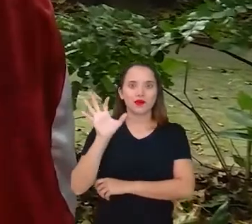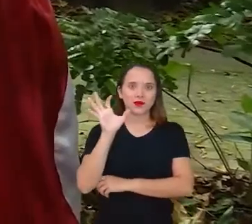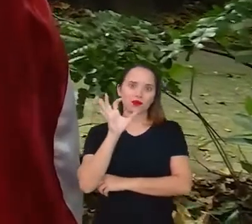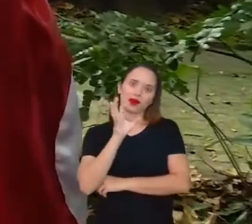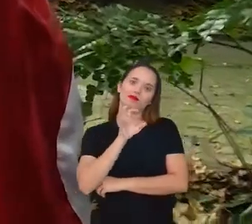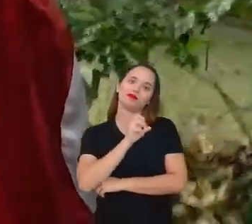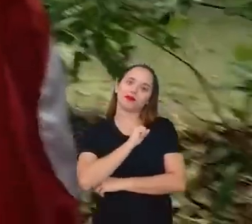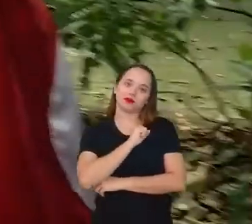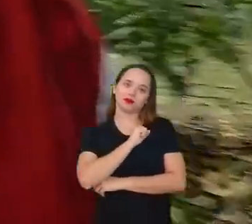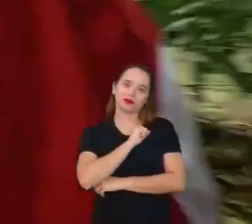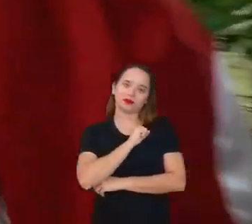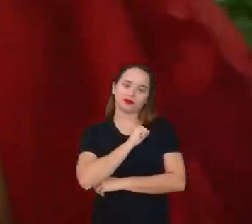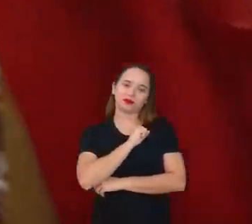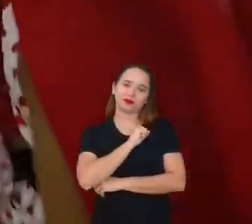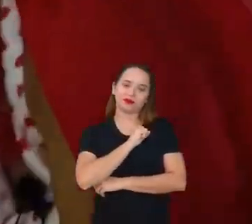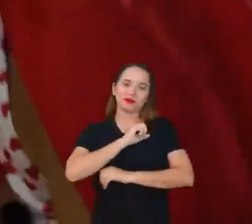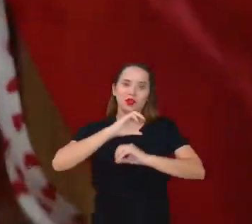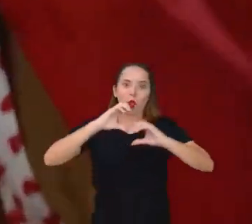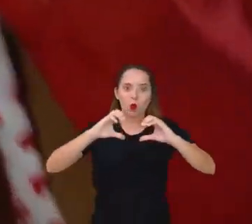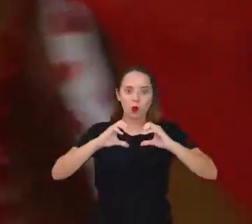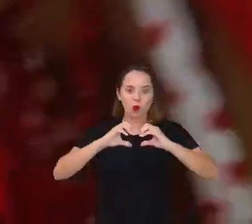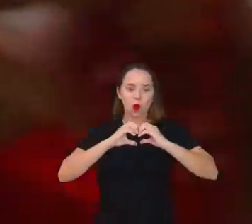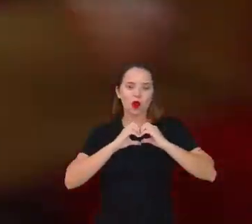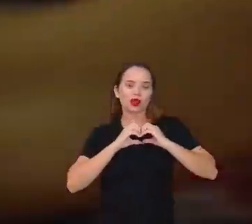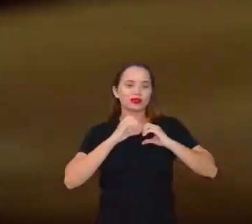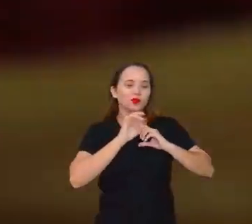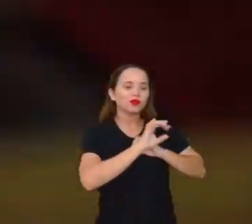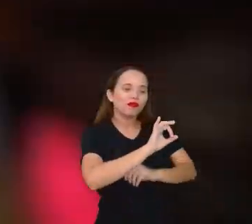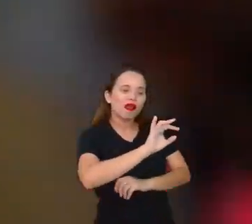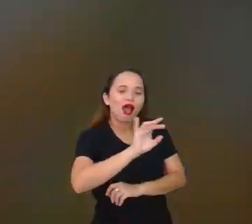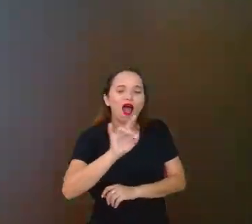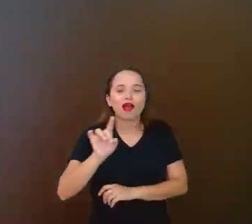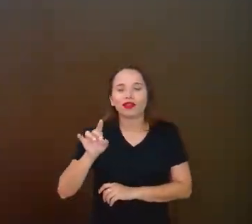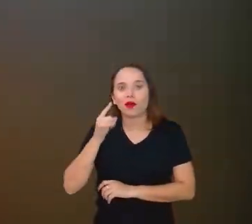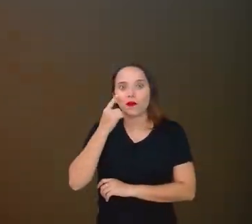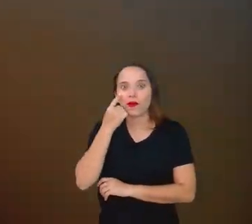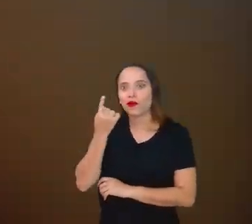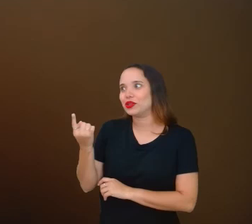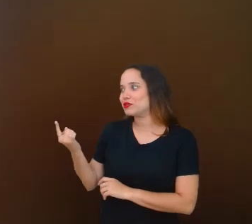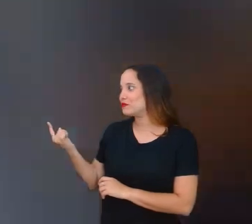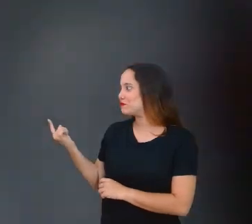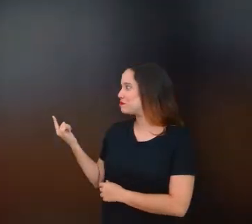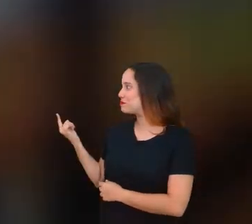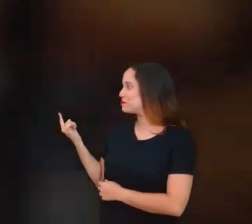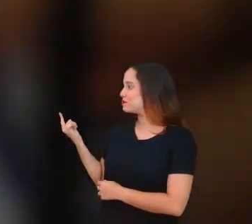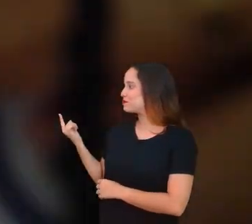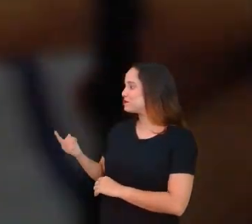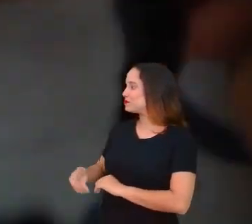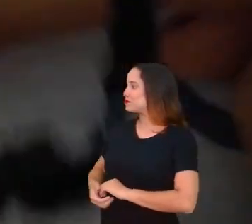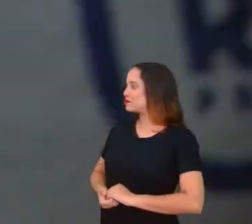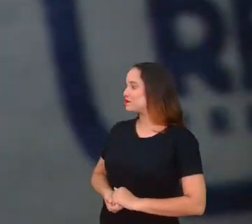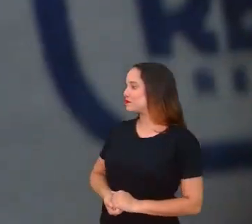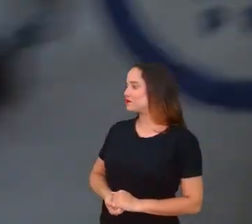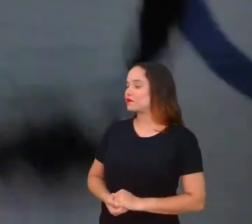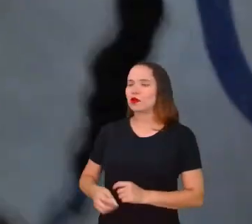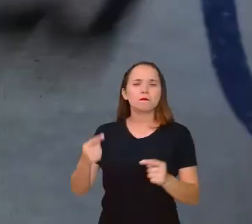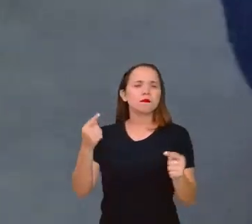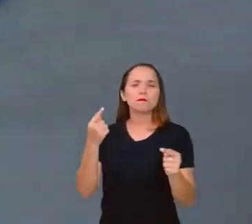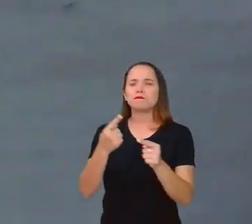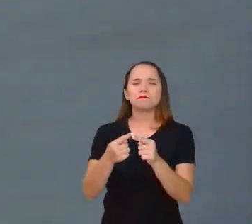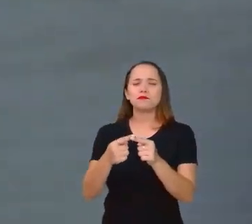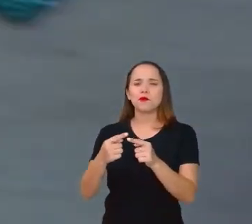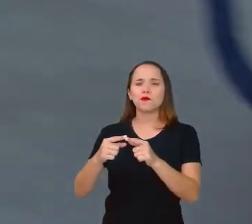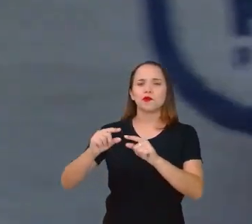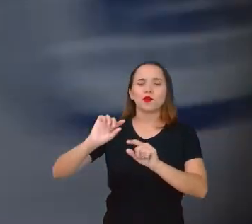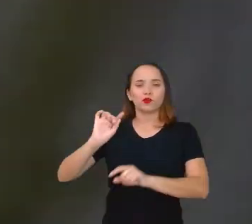amor no coração de vocês. Olha só, pra que que eu tô plantando